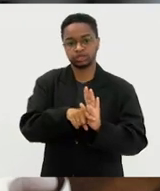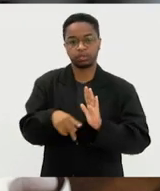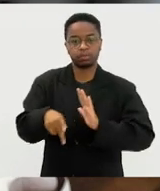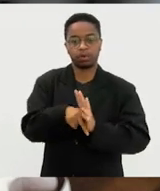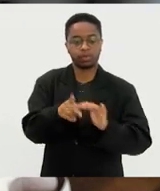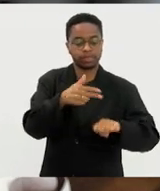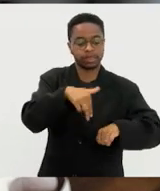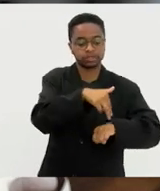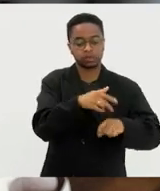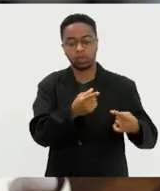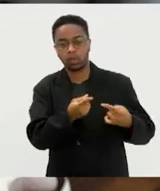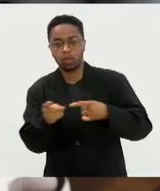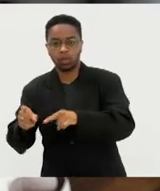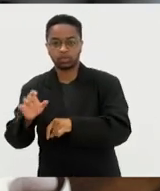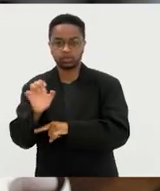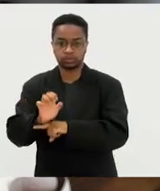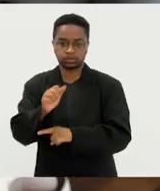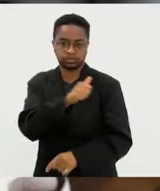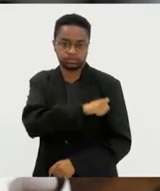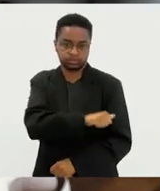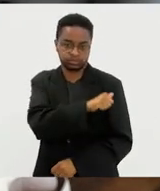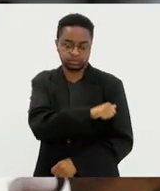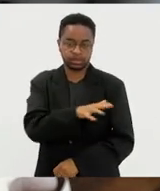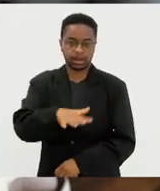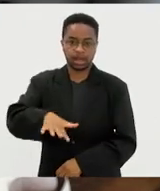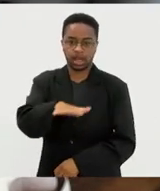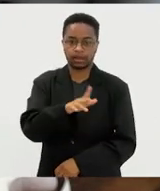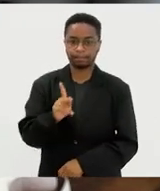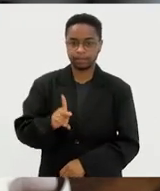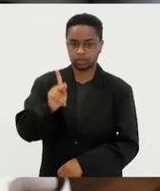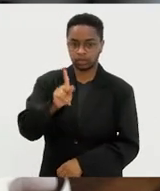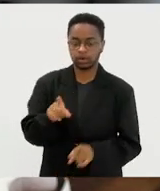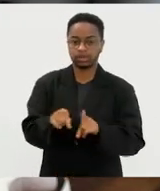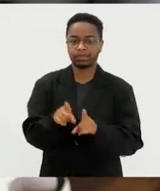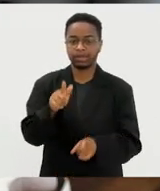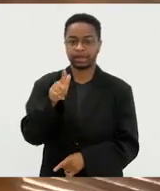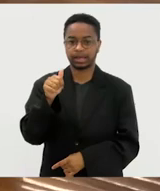faz contra o Estado do Rio de Janeiro na área de petróleo e gás.